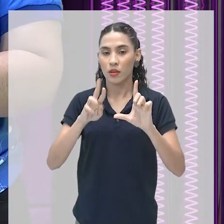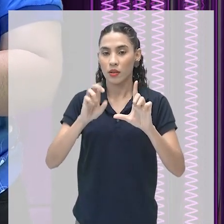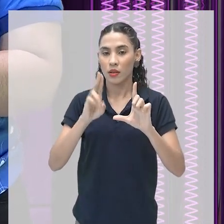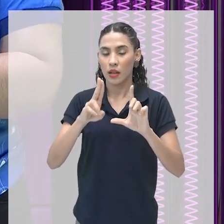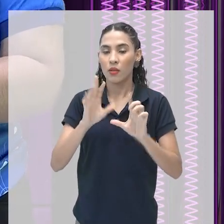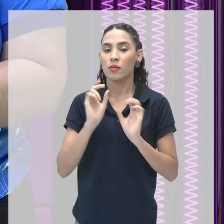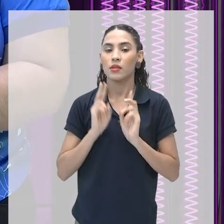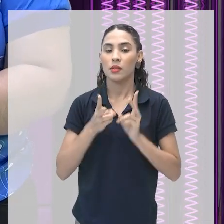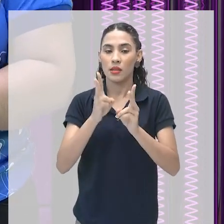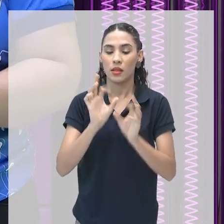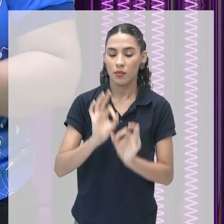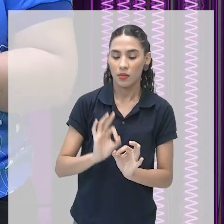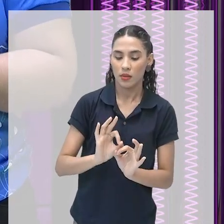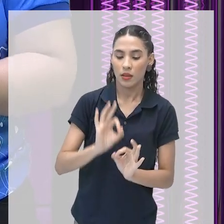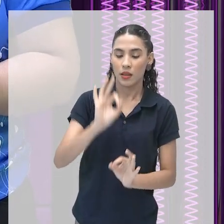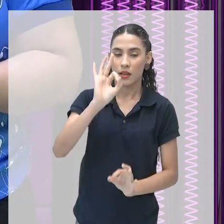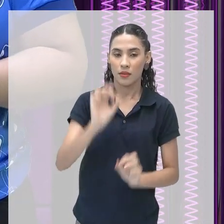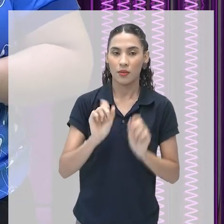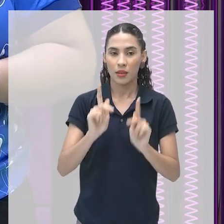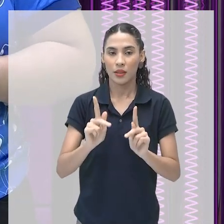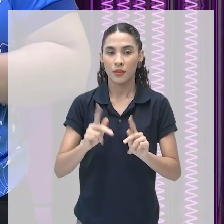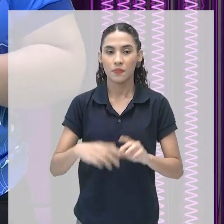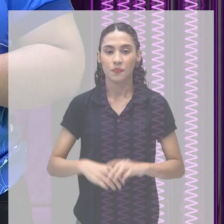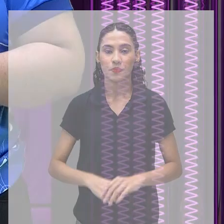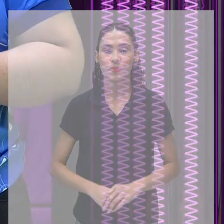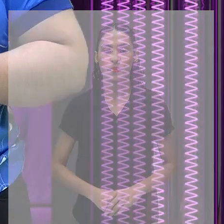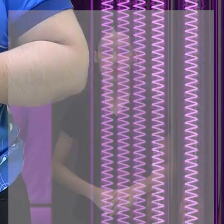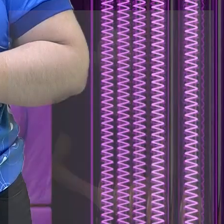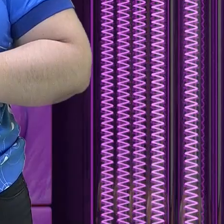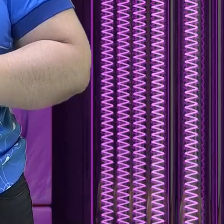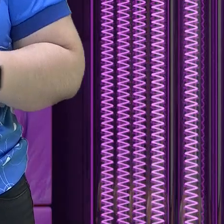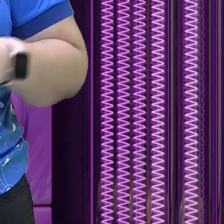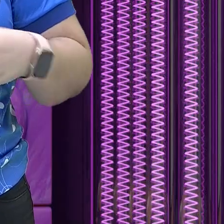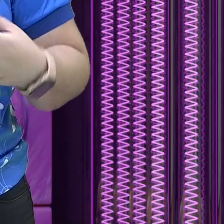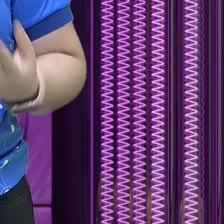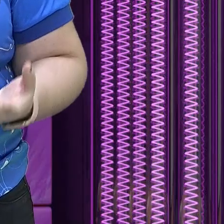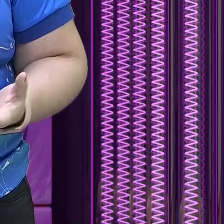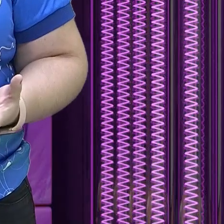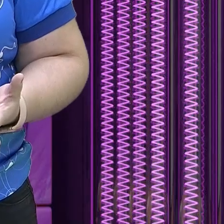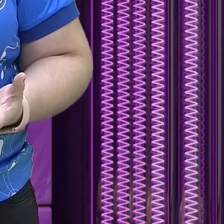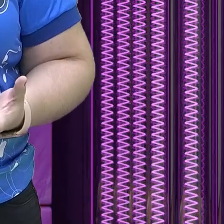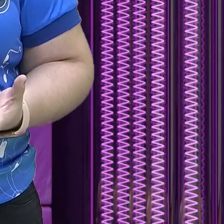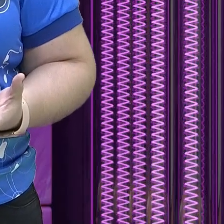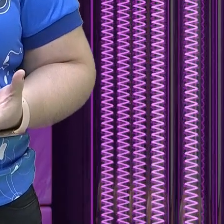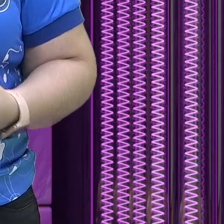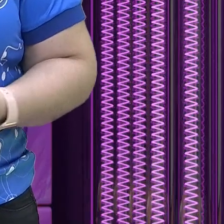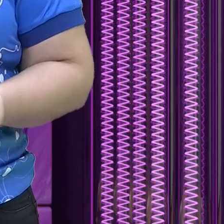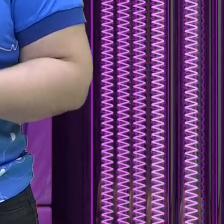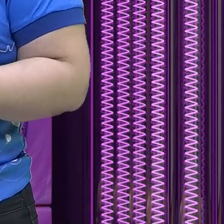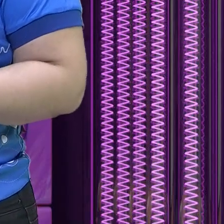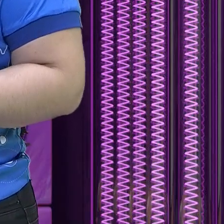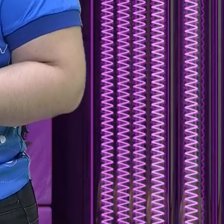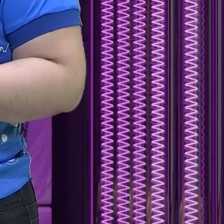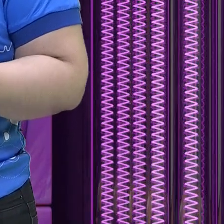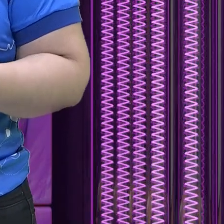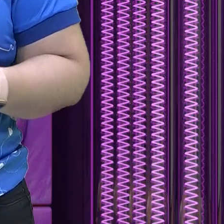sempre de maneira bem retinha, tá bom? Então, esses são os elementos aí de um prisma. Nesse caso aqui, a gente tem o